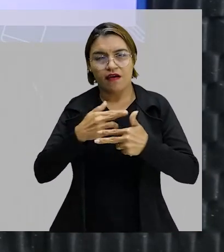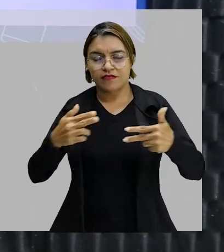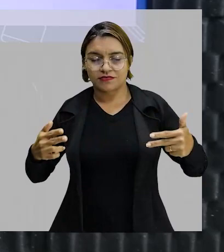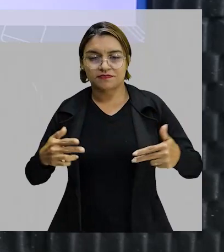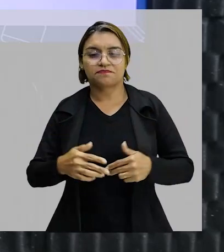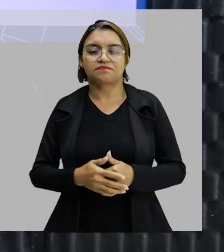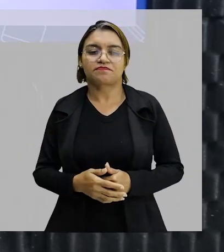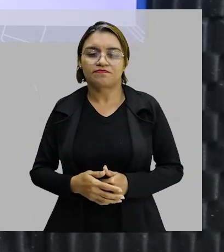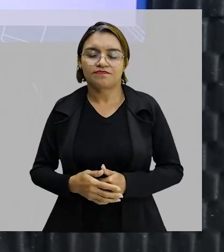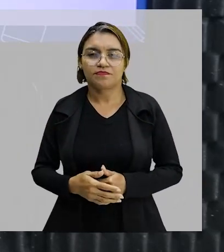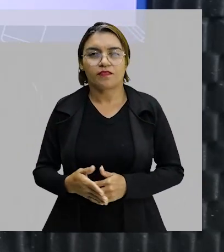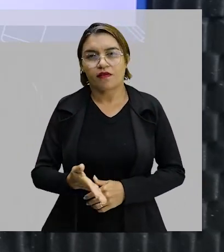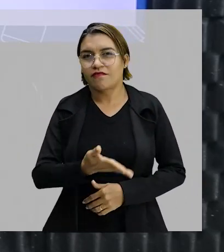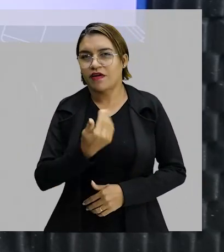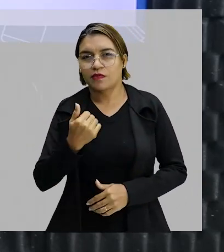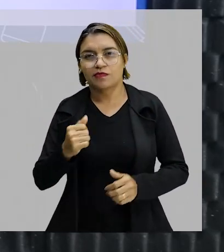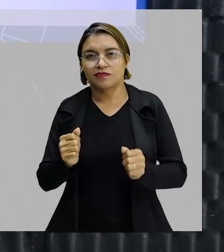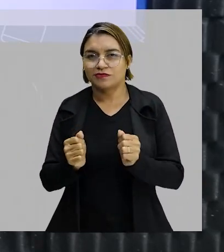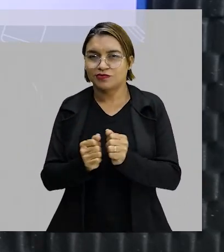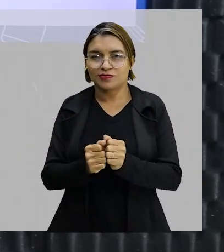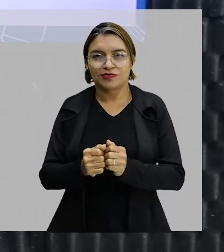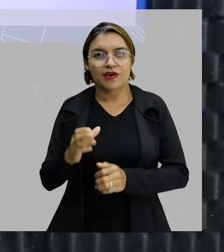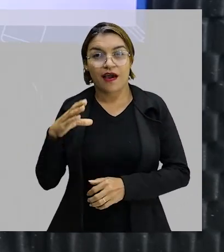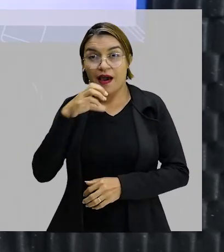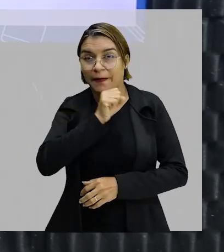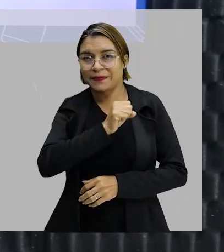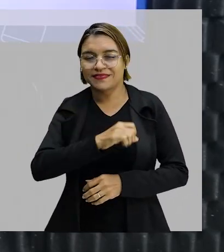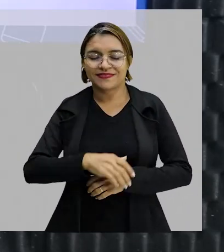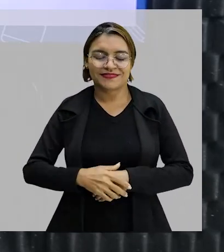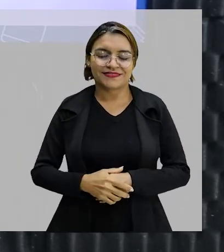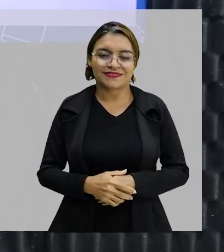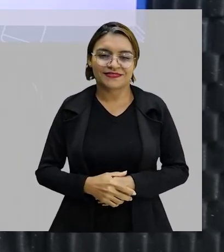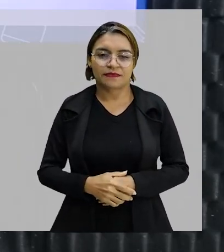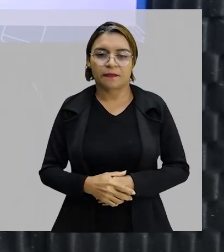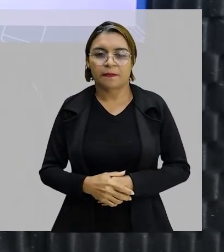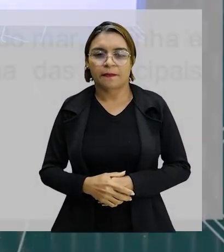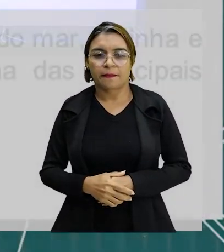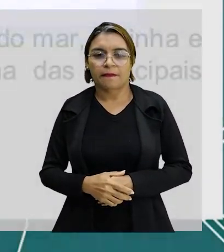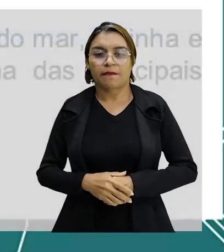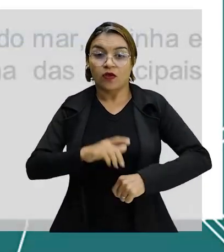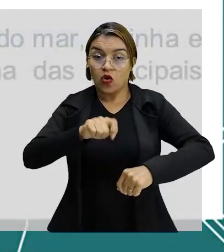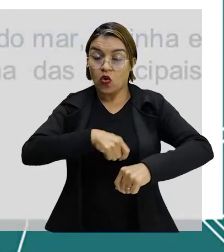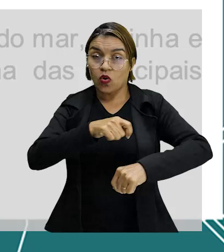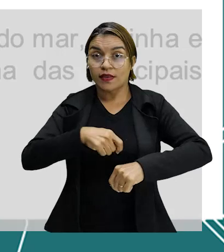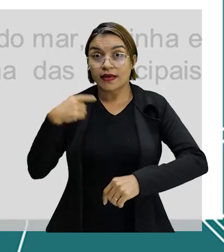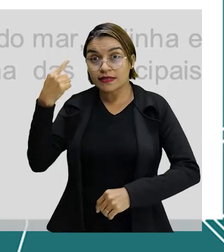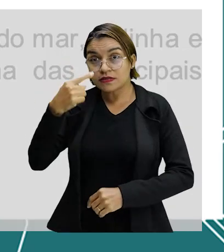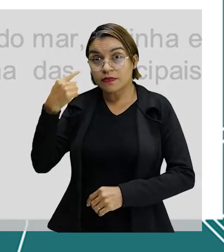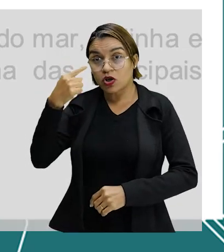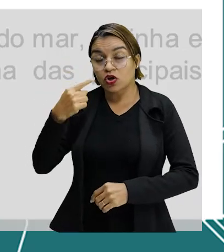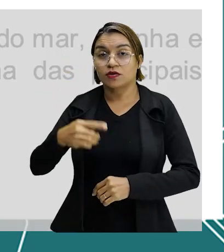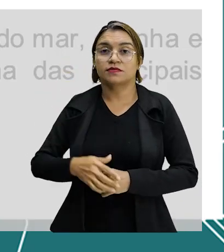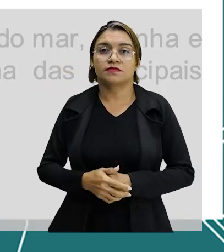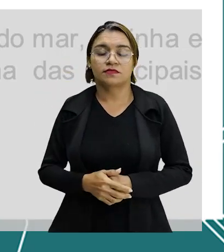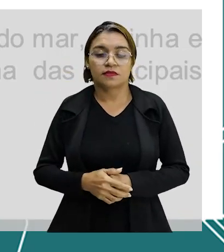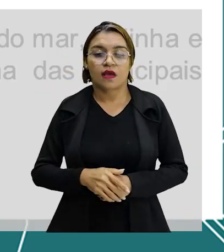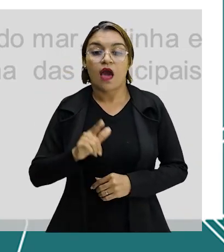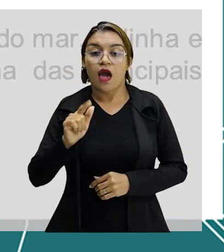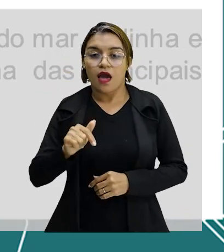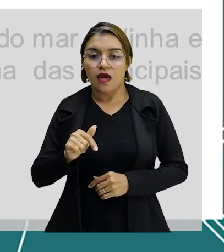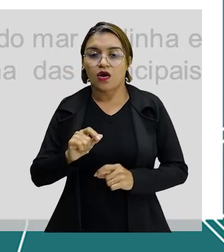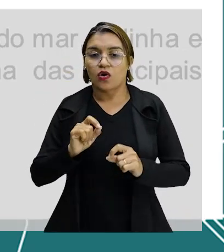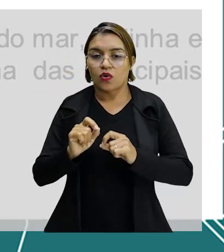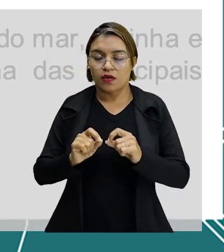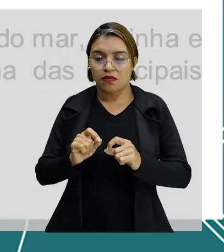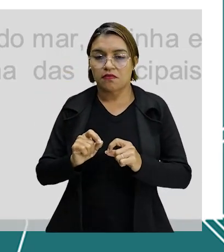tá? Então vamos rapidinho para ver se dá tempo da gente ver tudo. Vem comigo. Culinária espanhola. A culinária espanhola é parte da